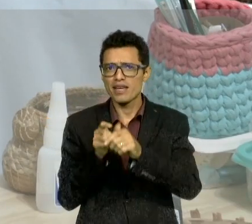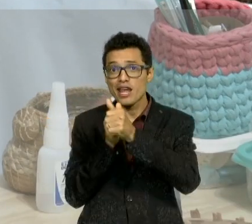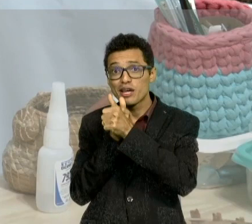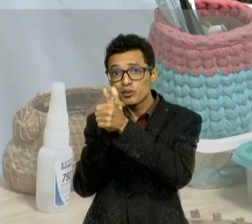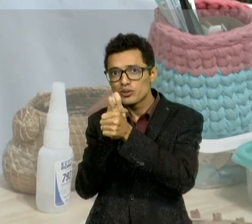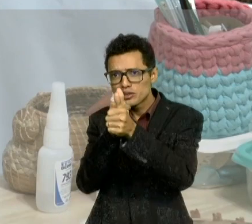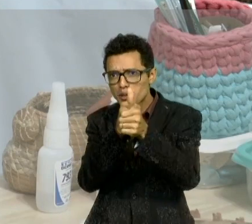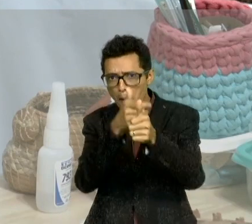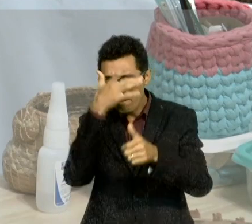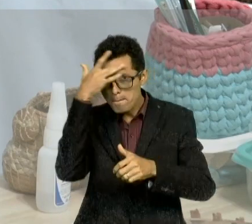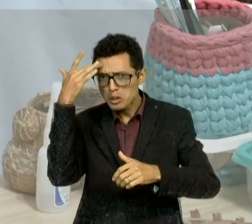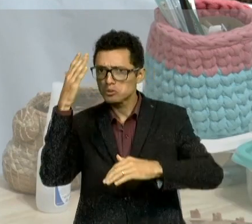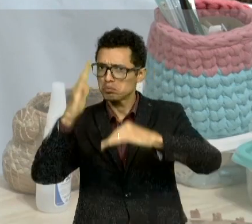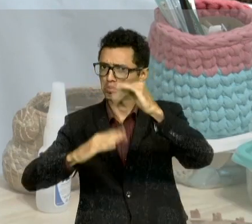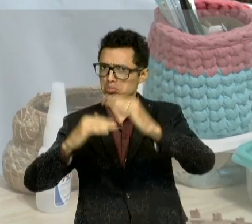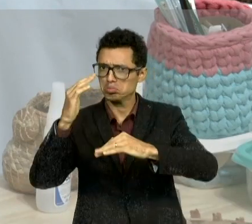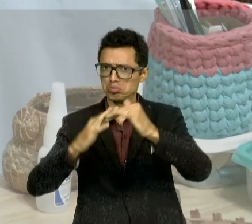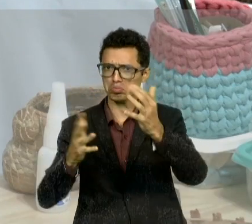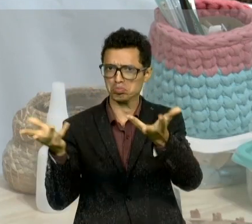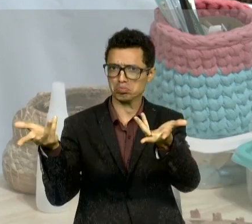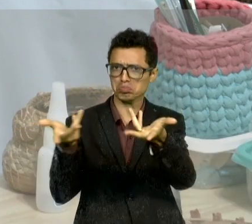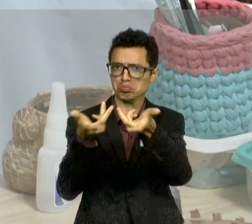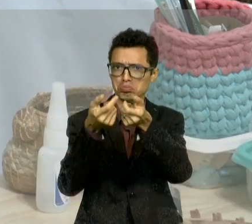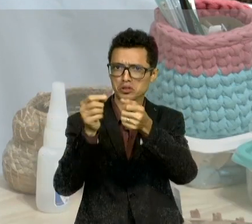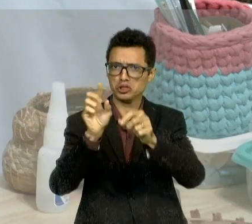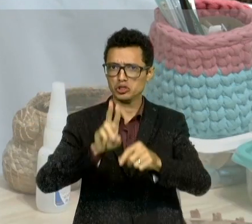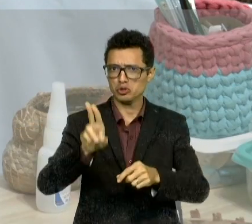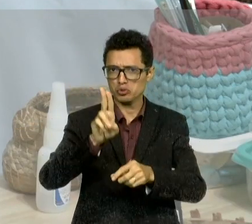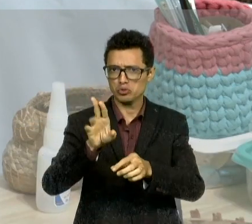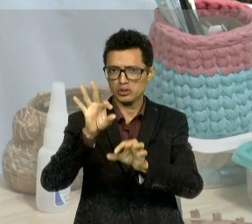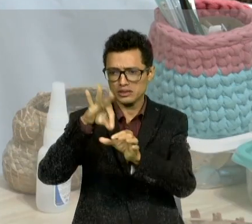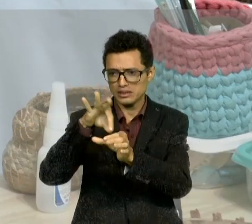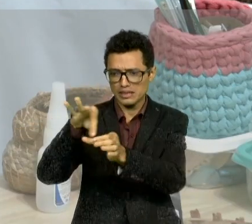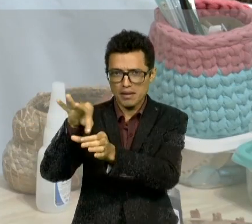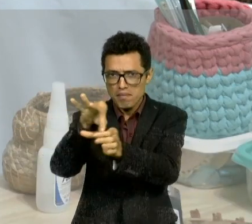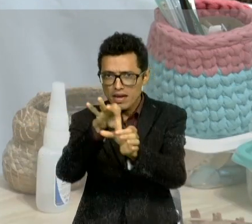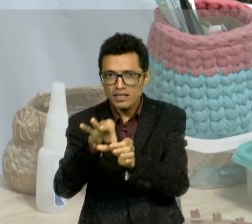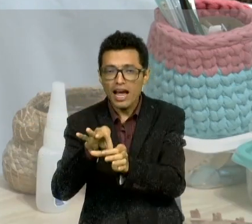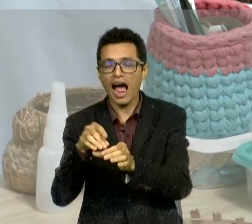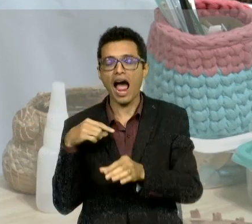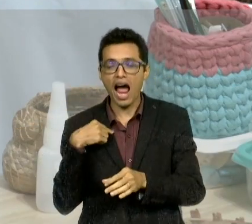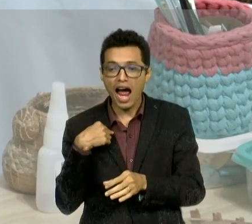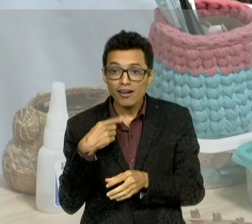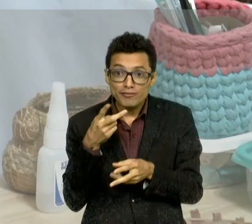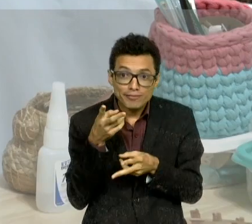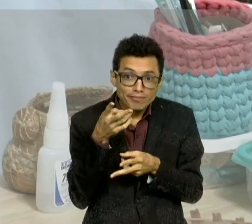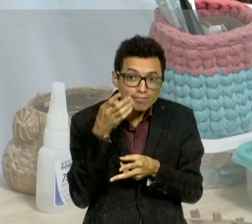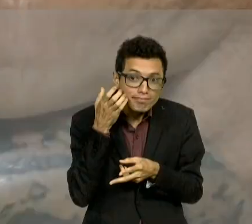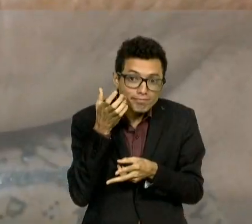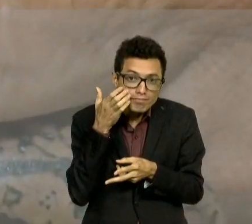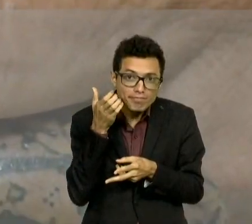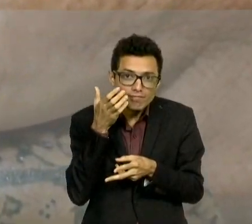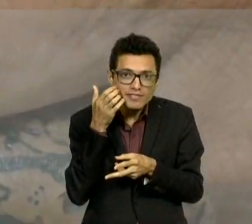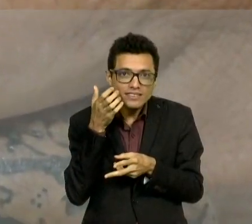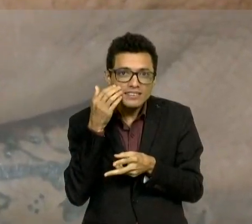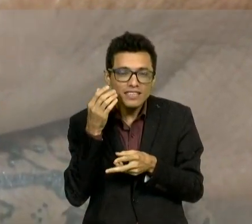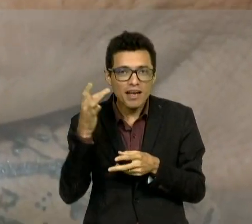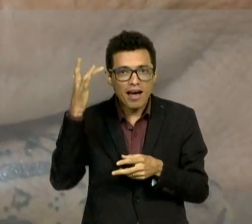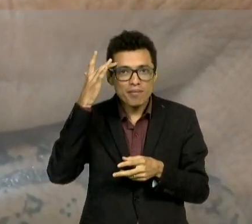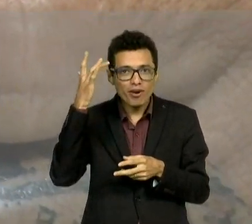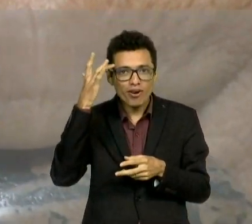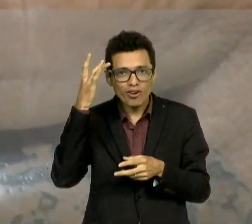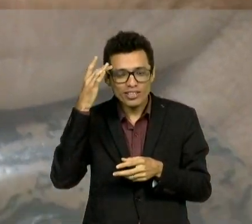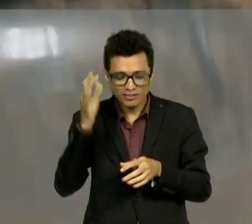mestras nas sementes. E aí eu vou vendo ali qual é a tendência do momento e aí eu vou agregando. Conhecida